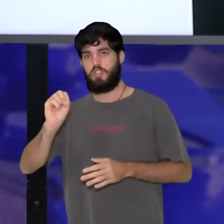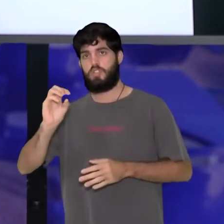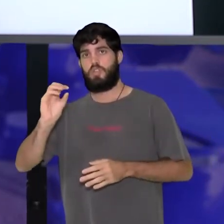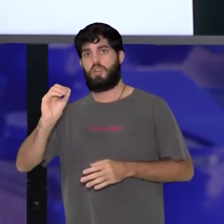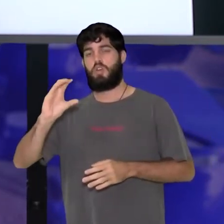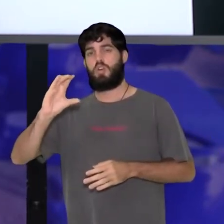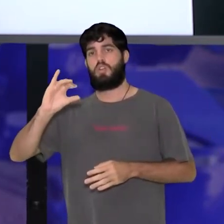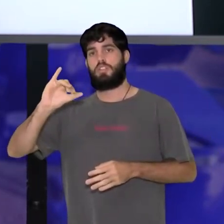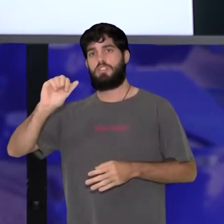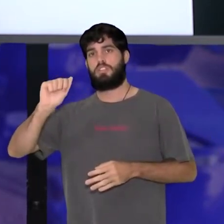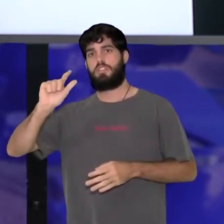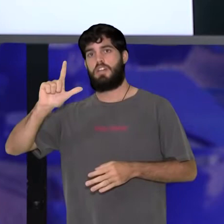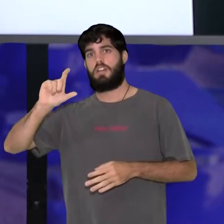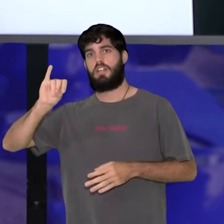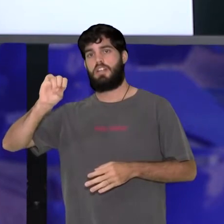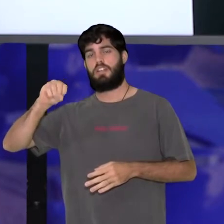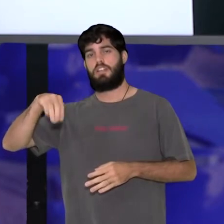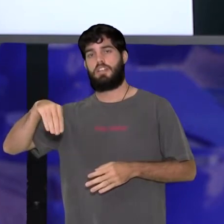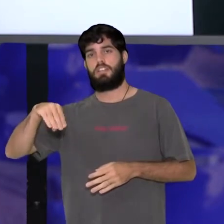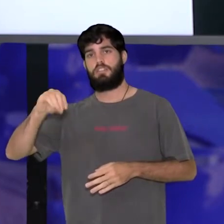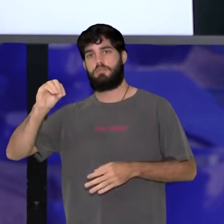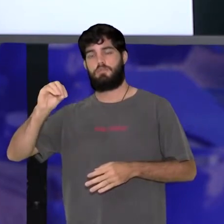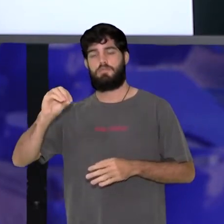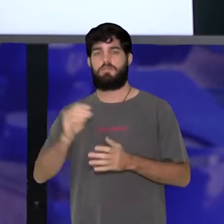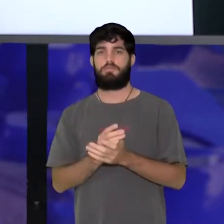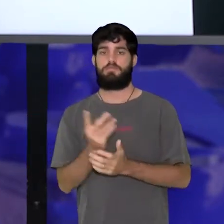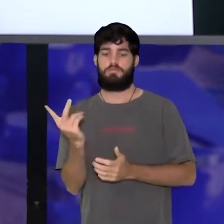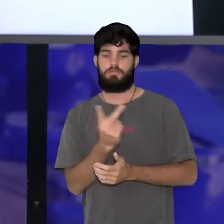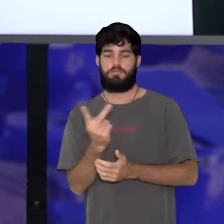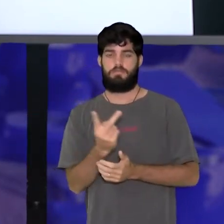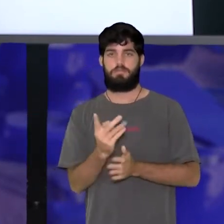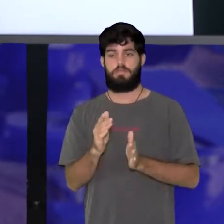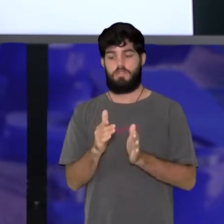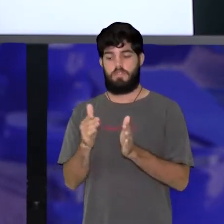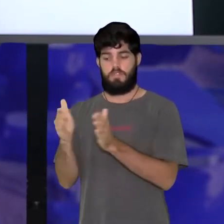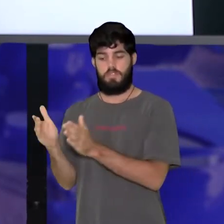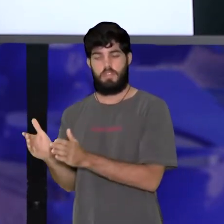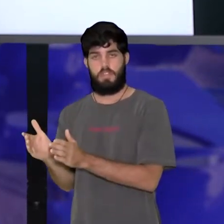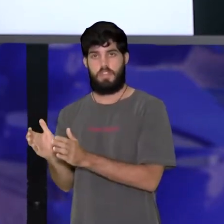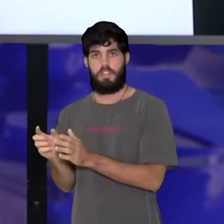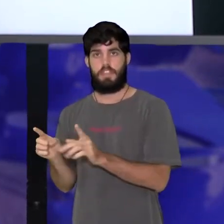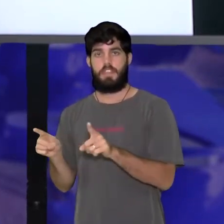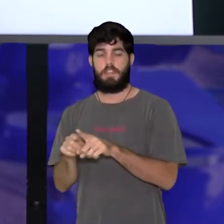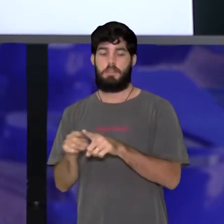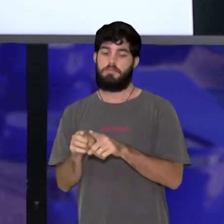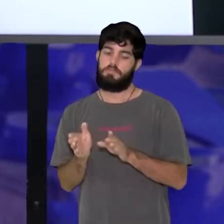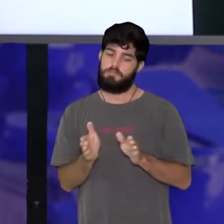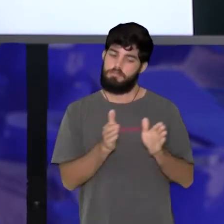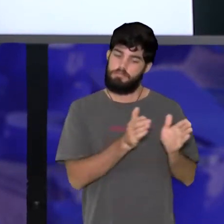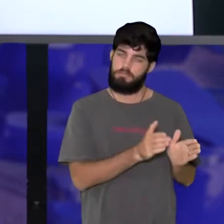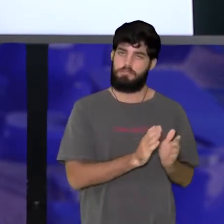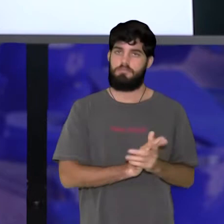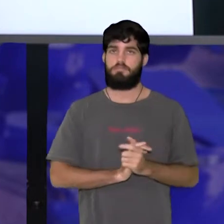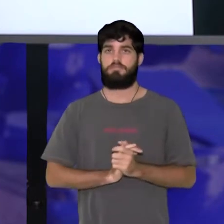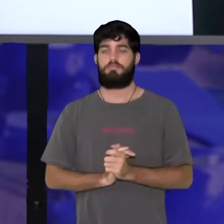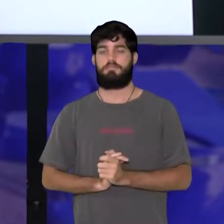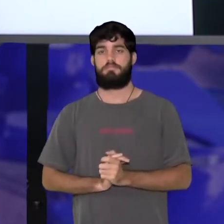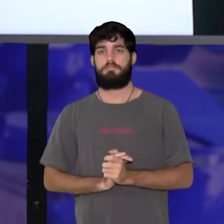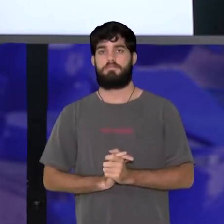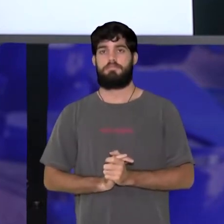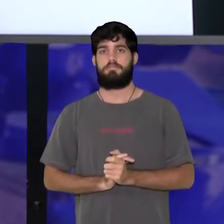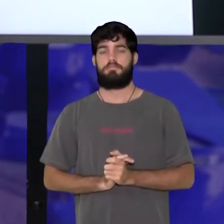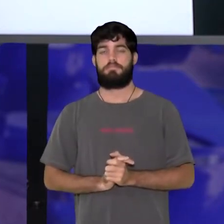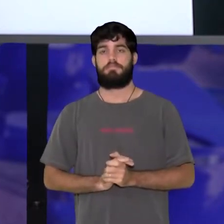são dois polos, o polo socialista, o polo capitalista.